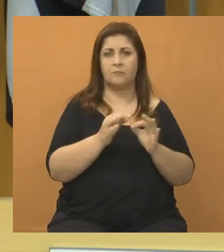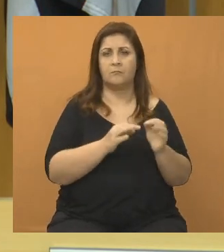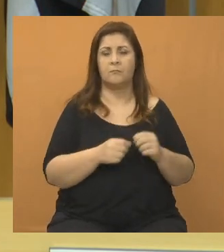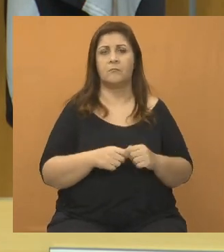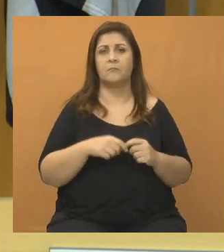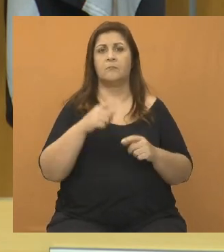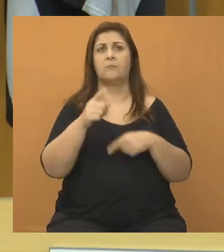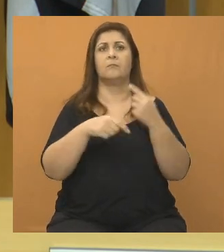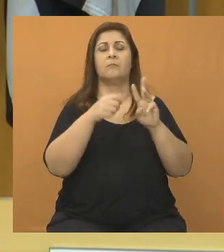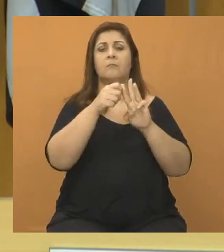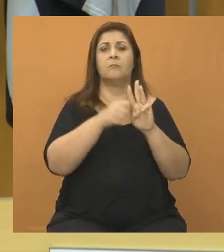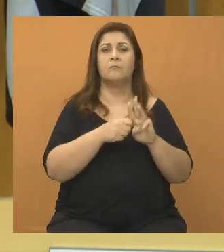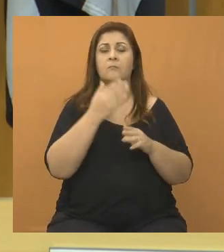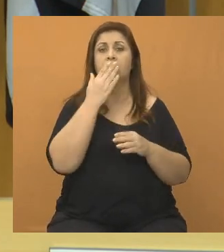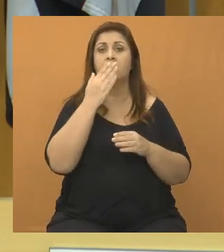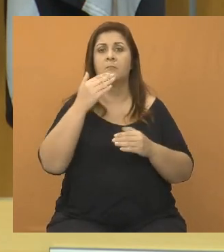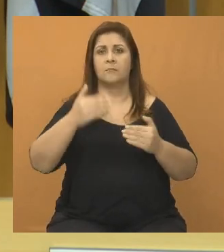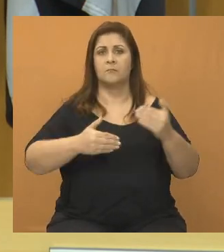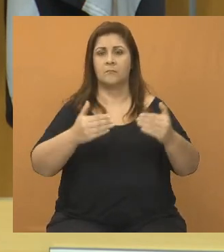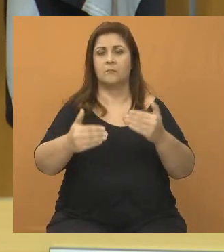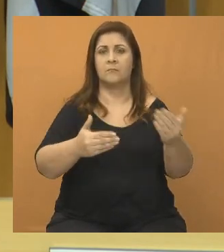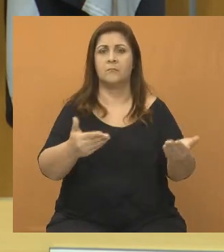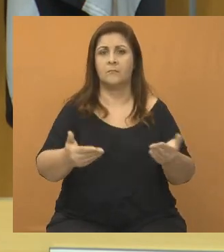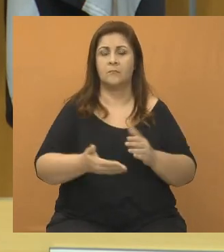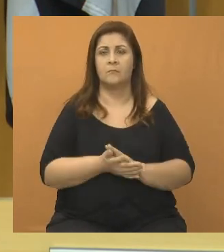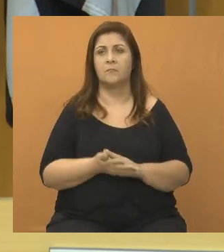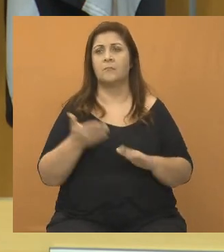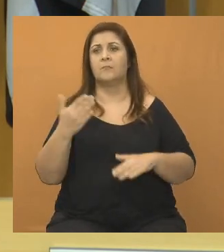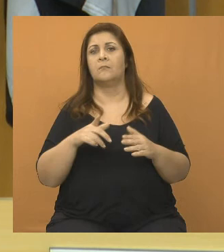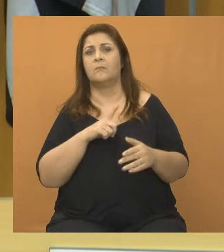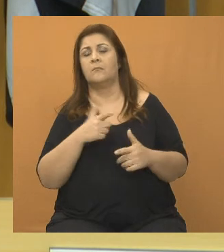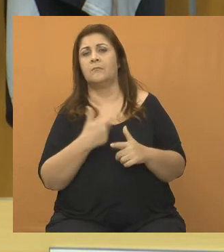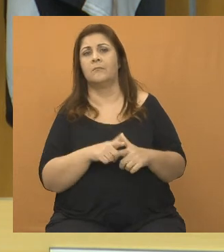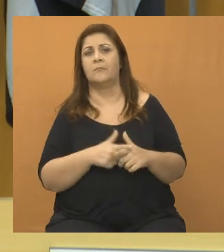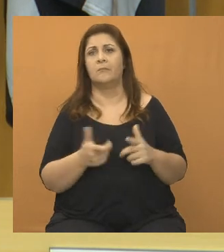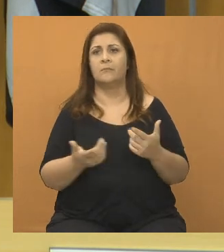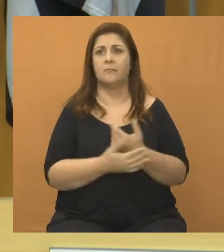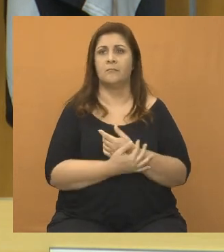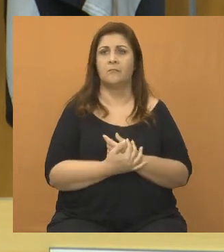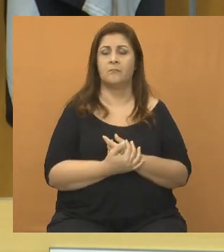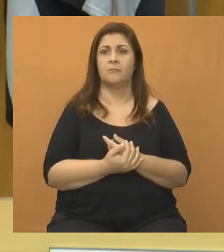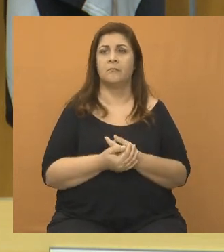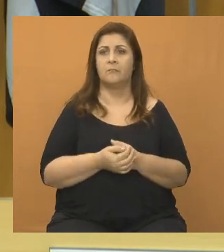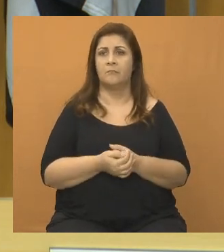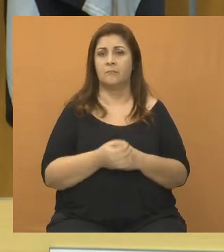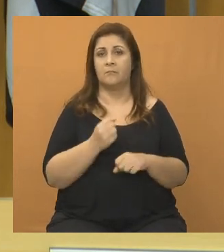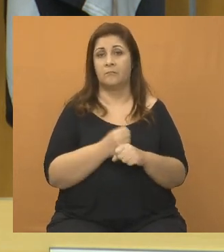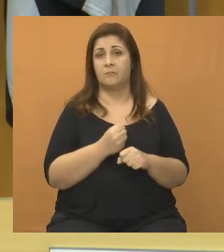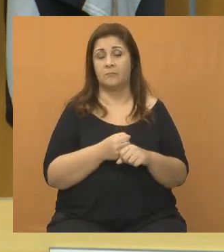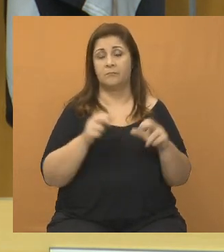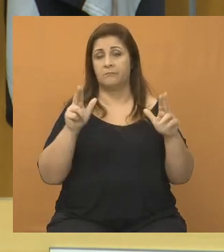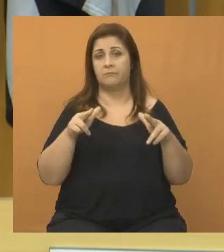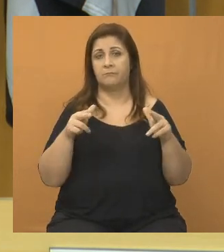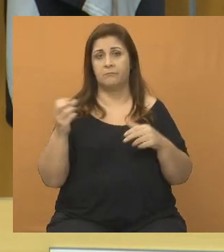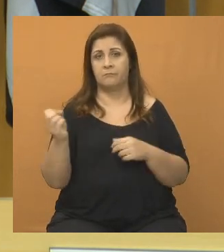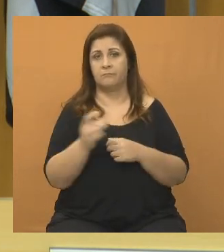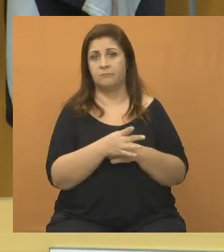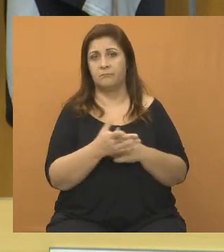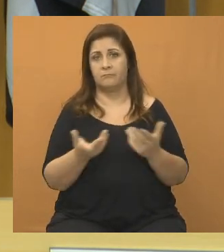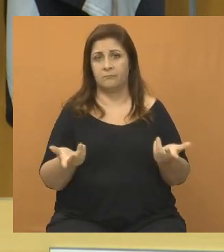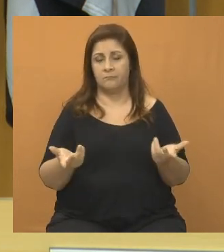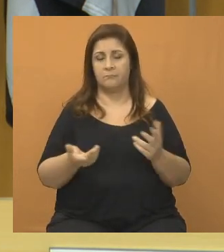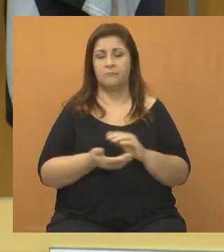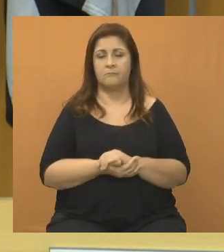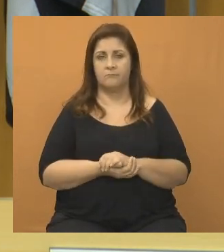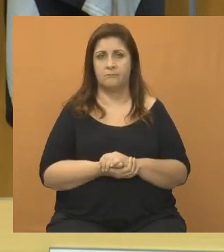processo licitatório, às vezes tem problema na licitação, os 3 meses viram 6, e a obra não chega nem a